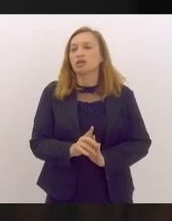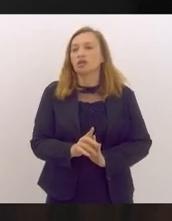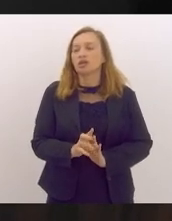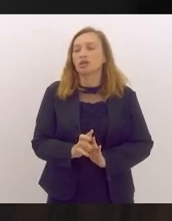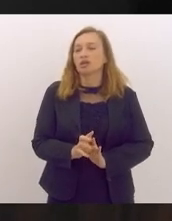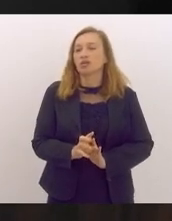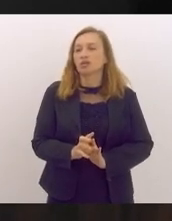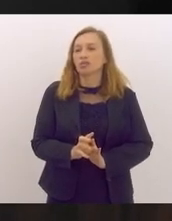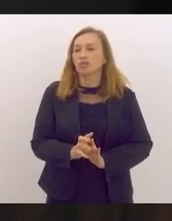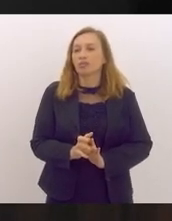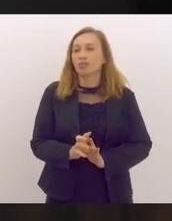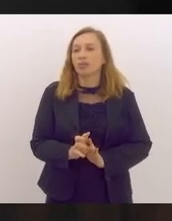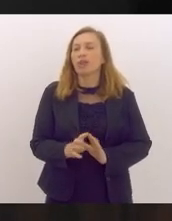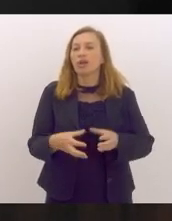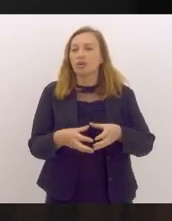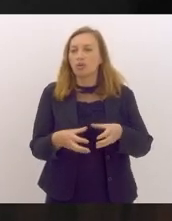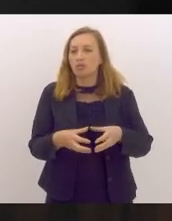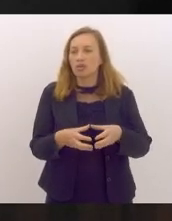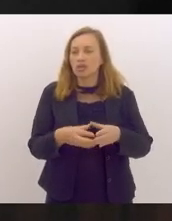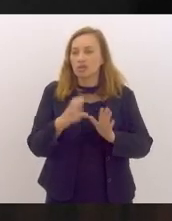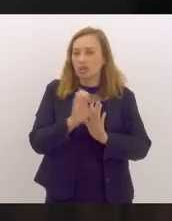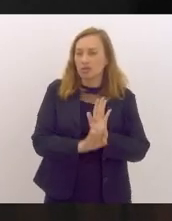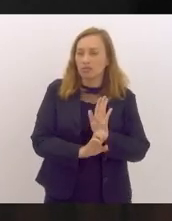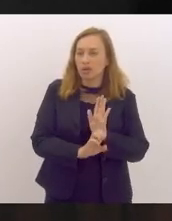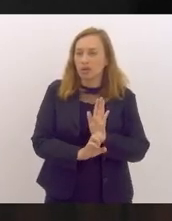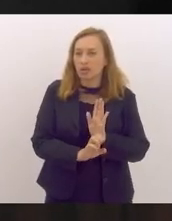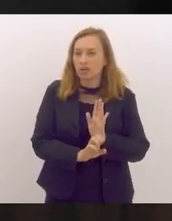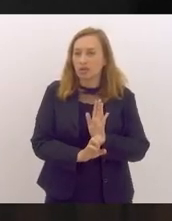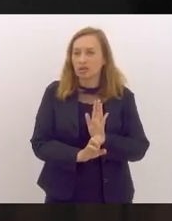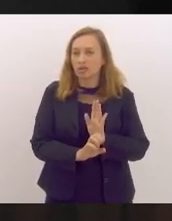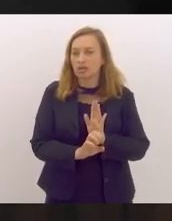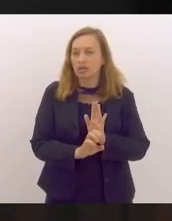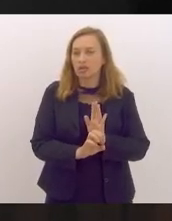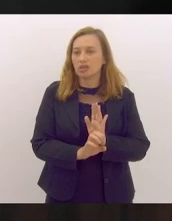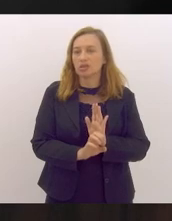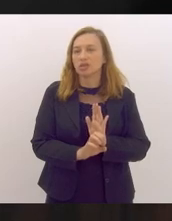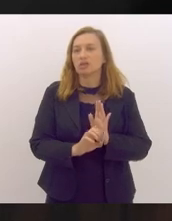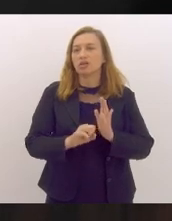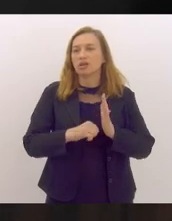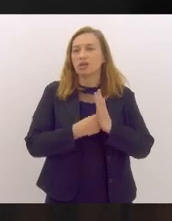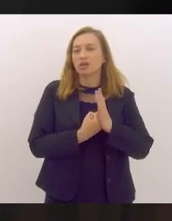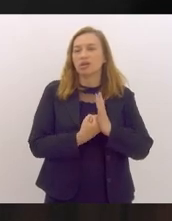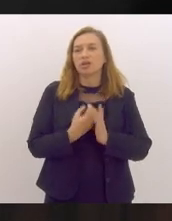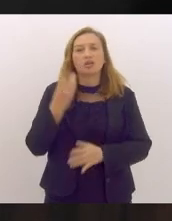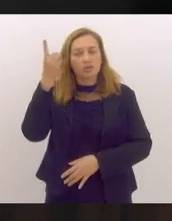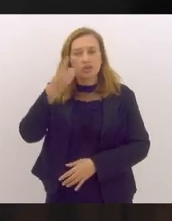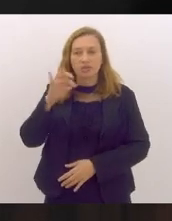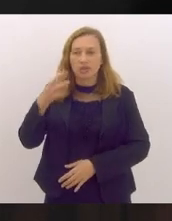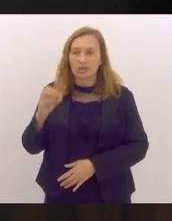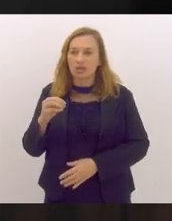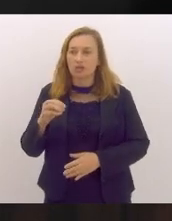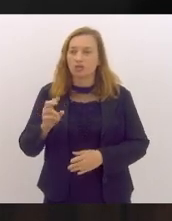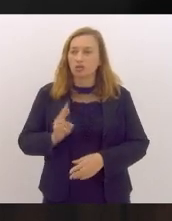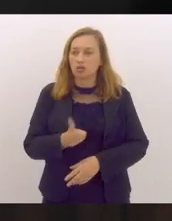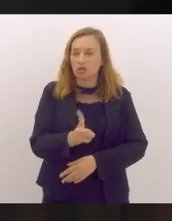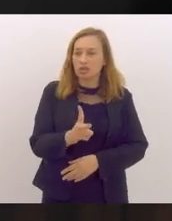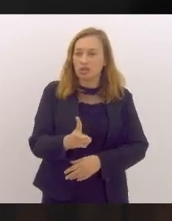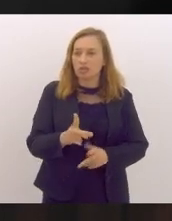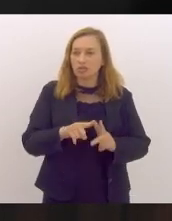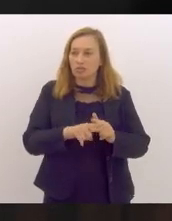de parecer, a Comissão de Emendas Condicionais e Vetos, para emitir parecer, o nobre deputado Marcelo Dino. Pela manutenção, senhor